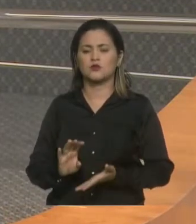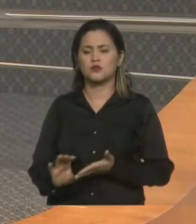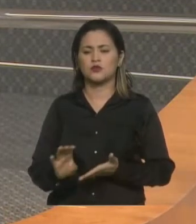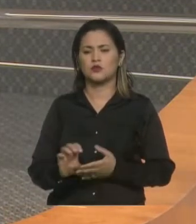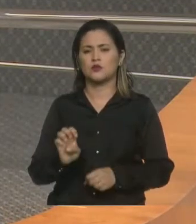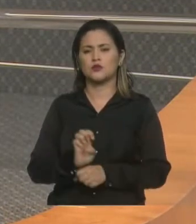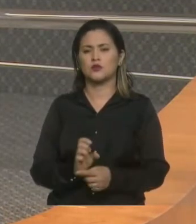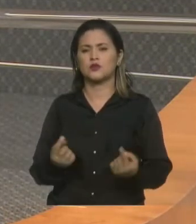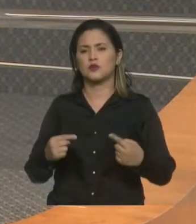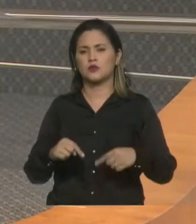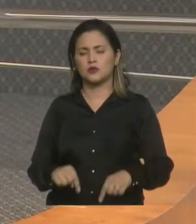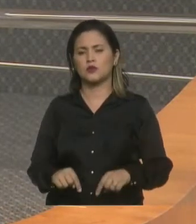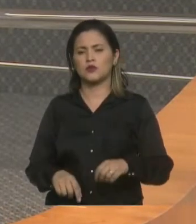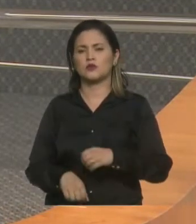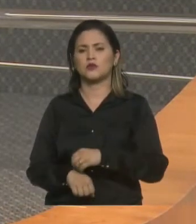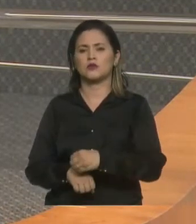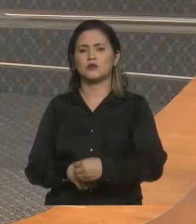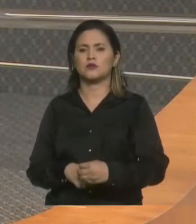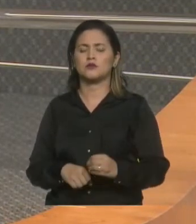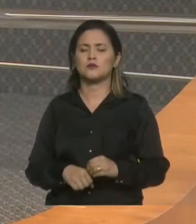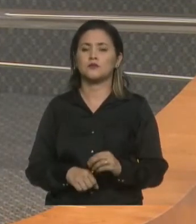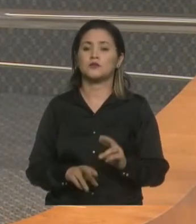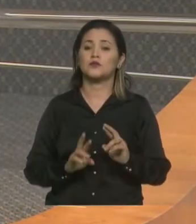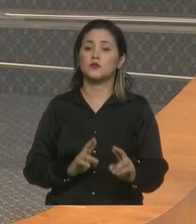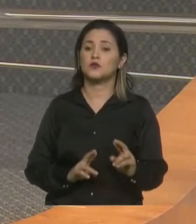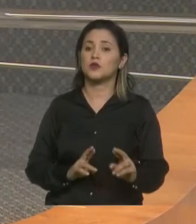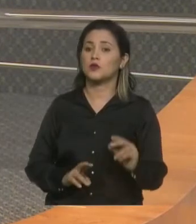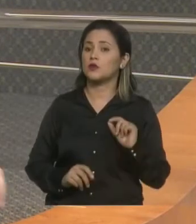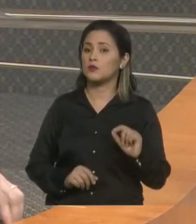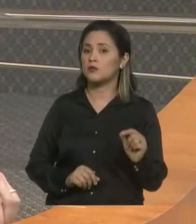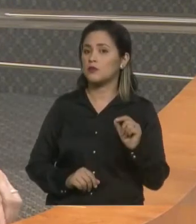ao Câncer e esperamos que o bom senso